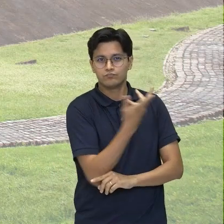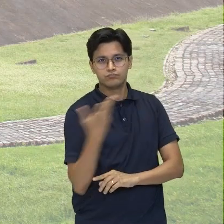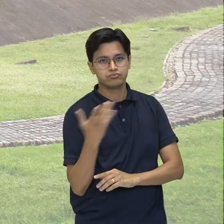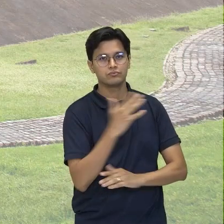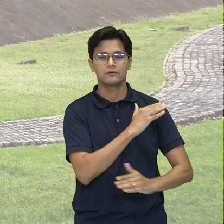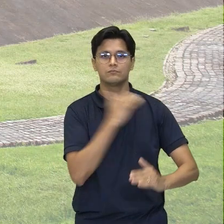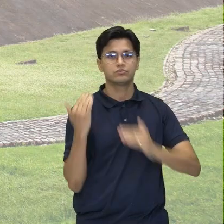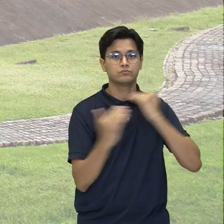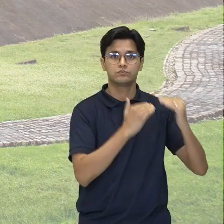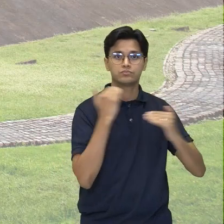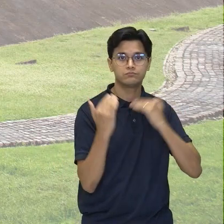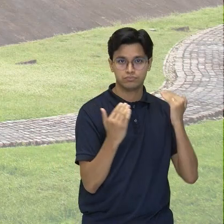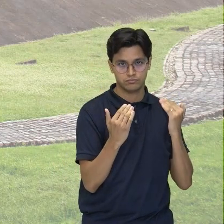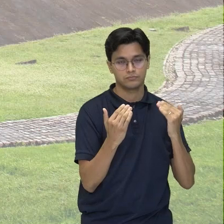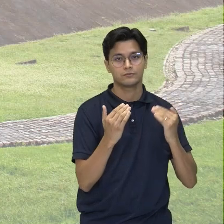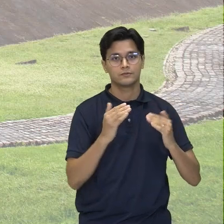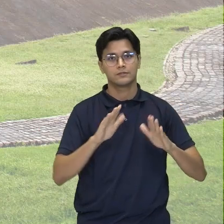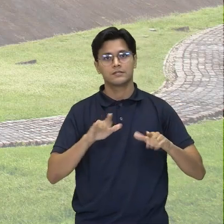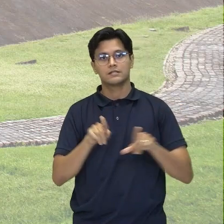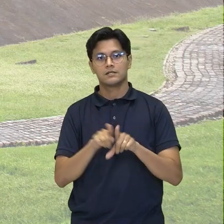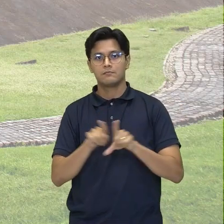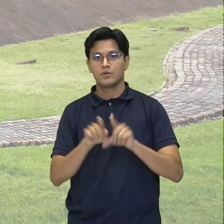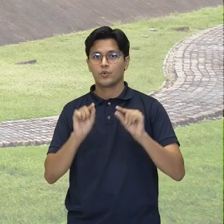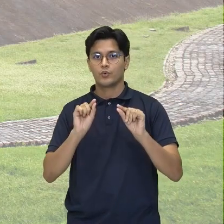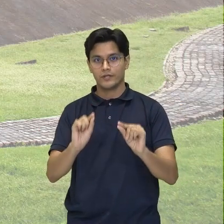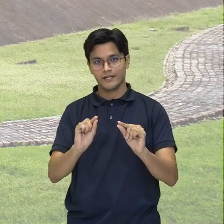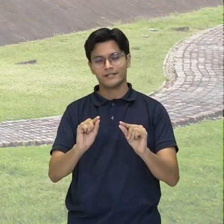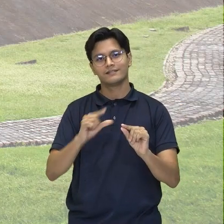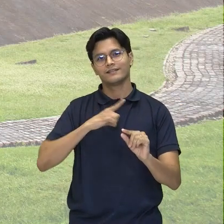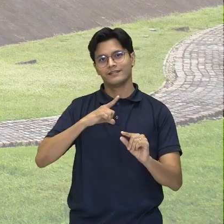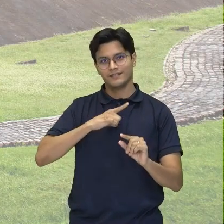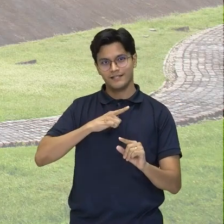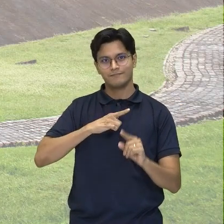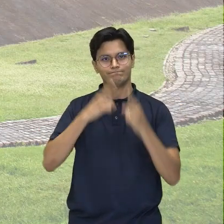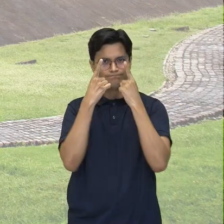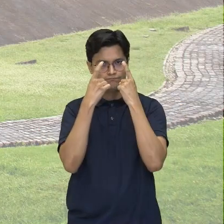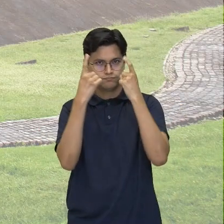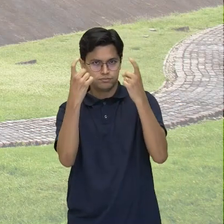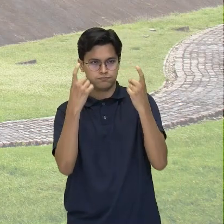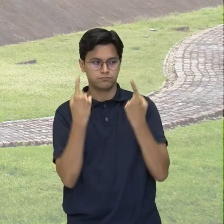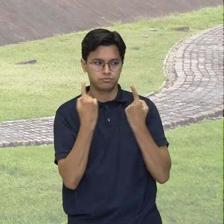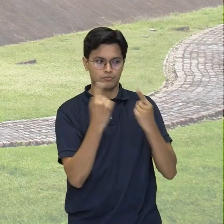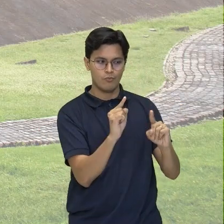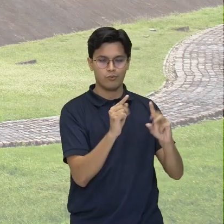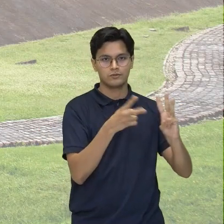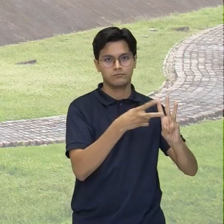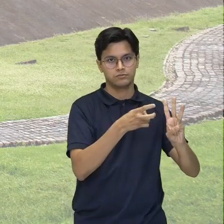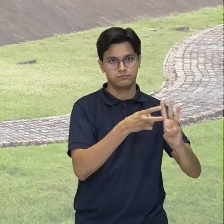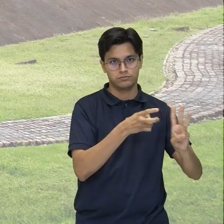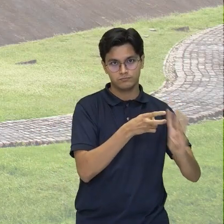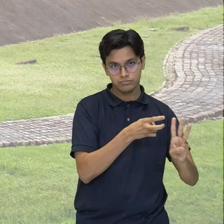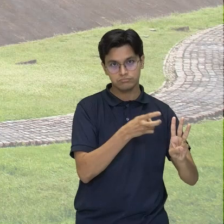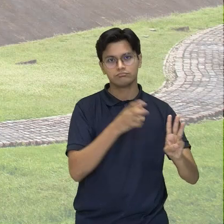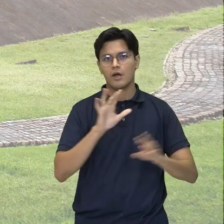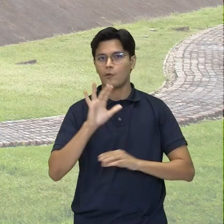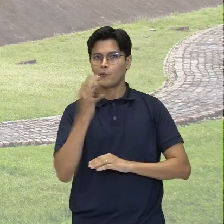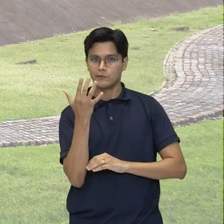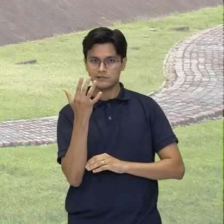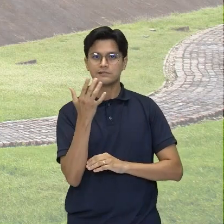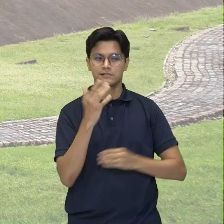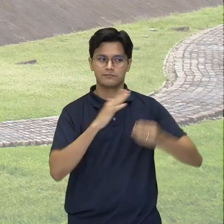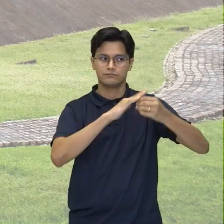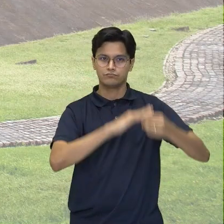conta dessas doenças, além da questão da violência, né, que os indígenas vão ser subjugados por conta